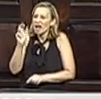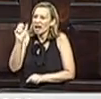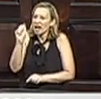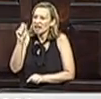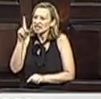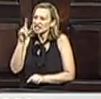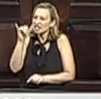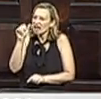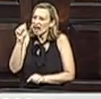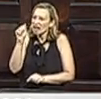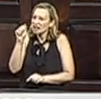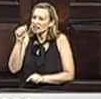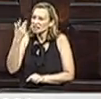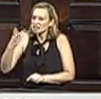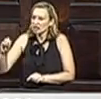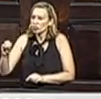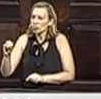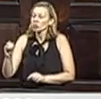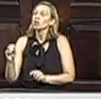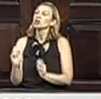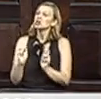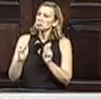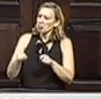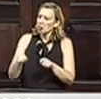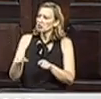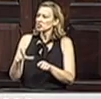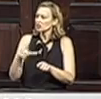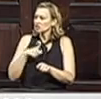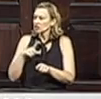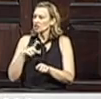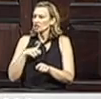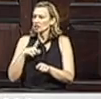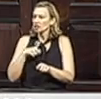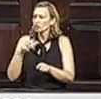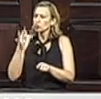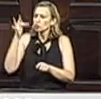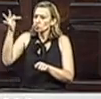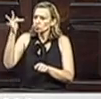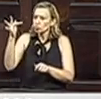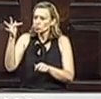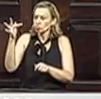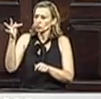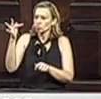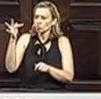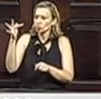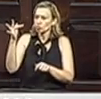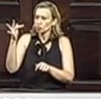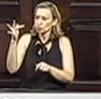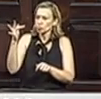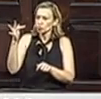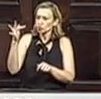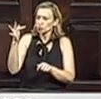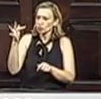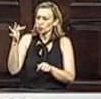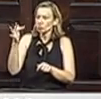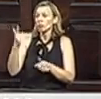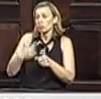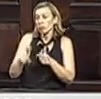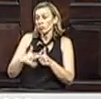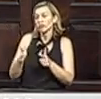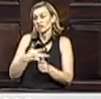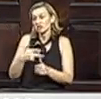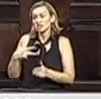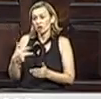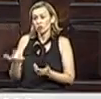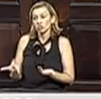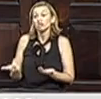ser extremamente prejudicial à saúde desses técnicos. Então, dessa maneira, reforça mais ainda